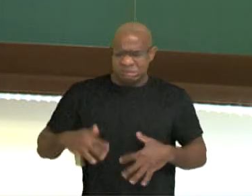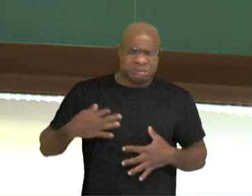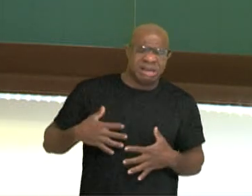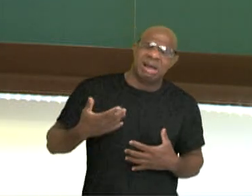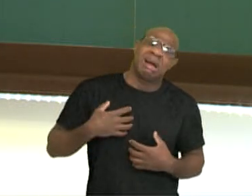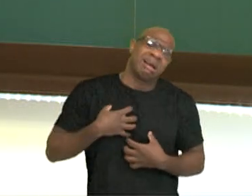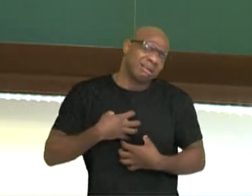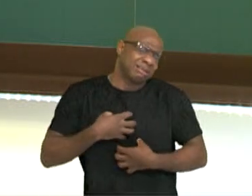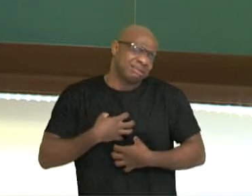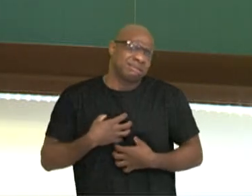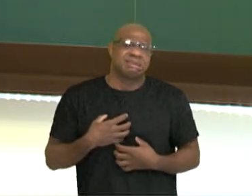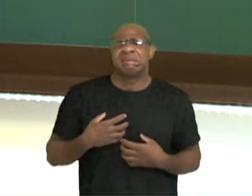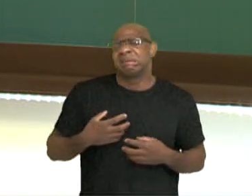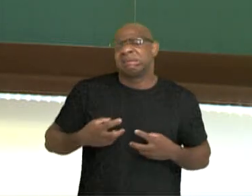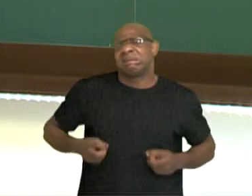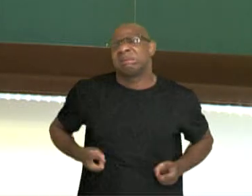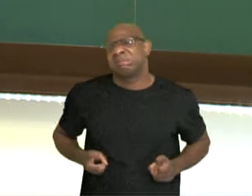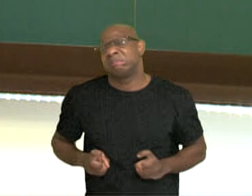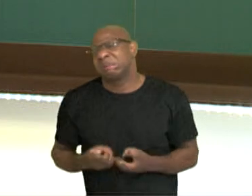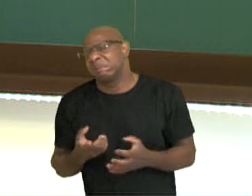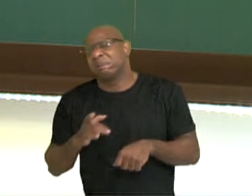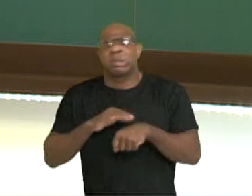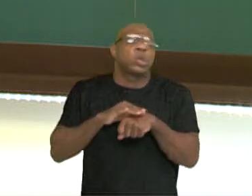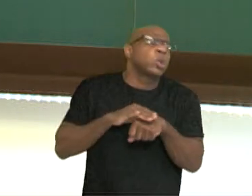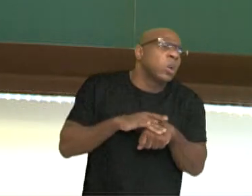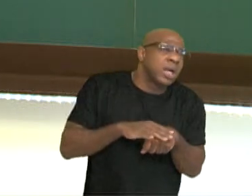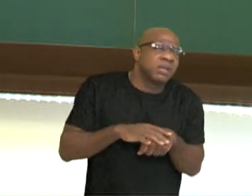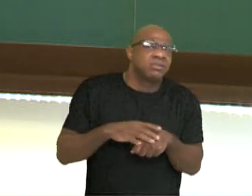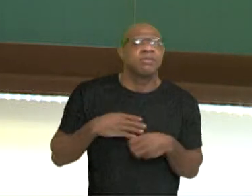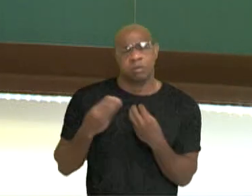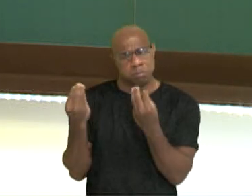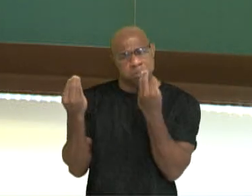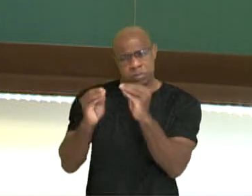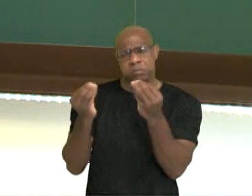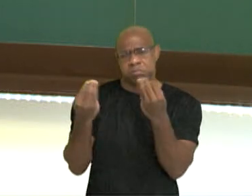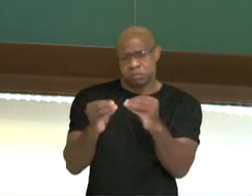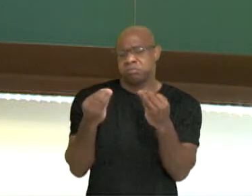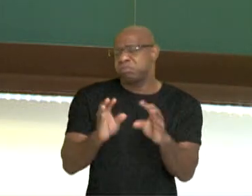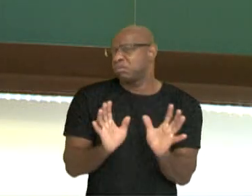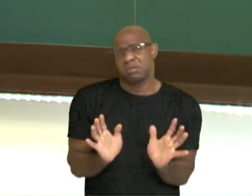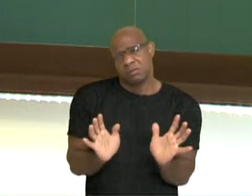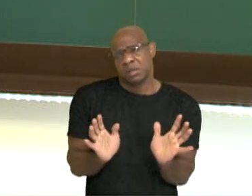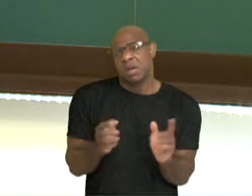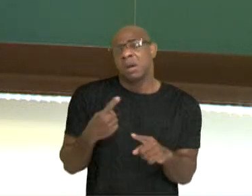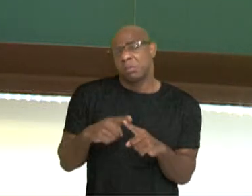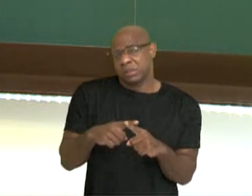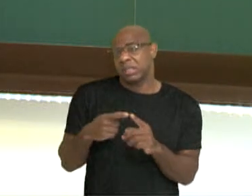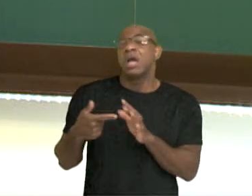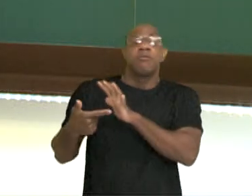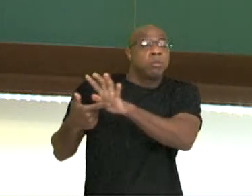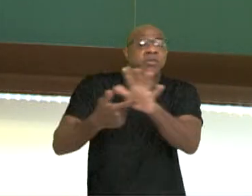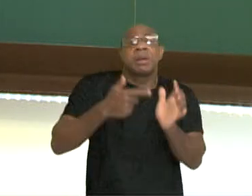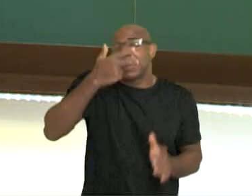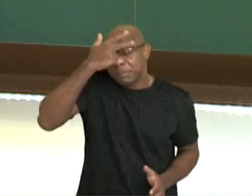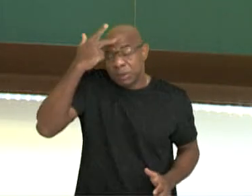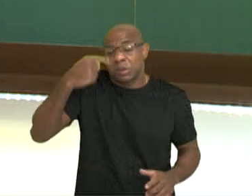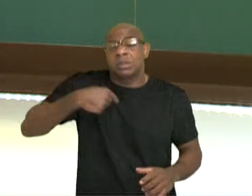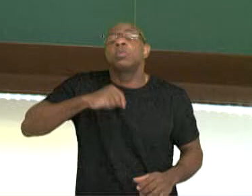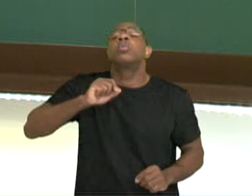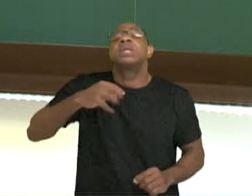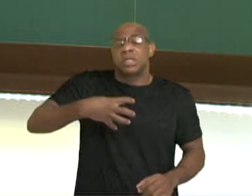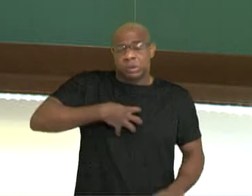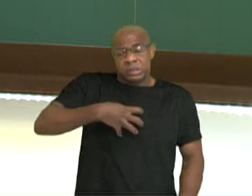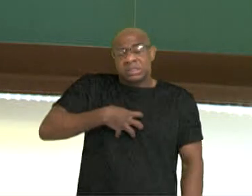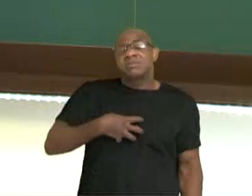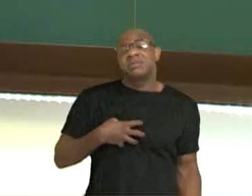minhas postagens para que o pessoal me acompanhe e me motive. Isso vai servir para que outras pessoas que infelizmente tenham que passar